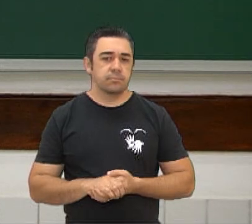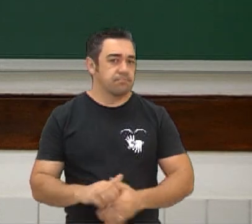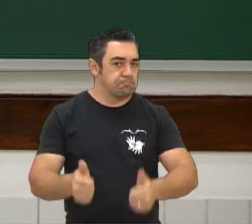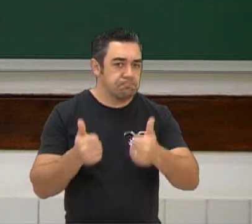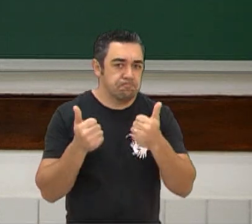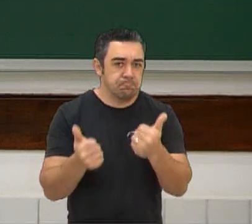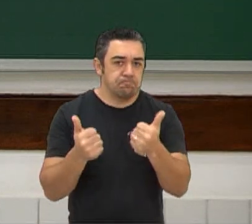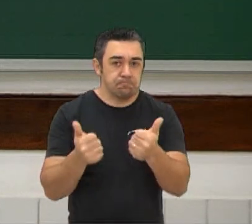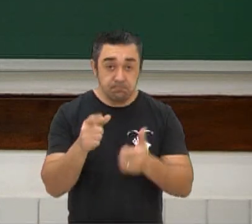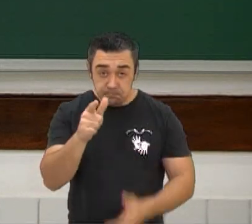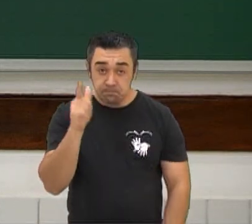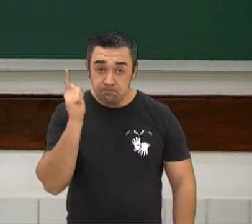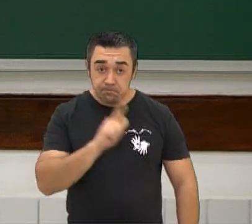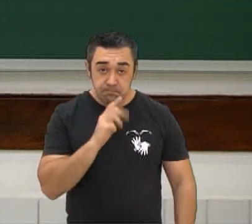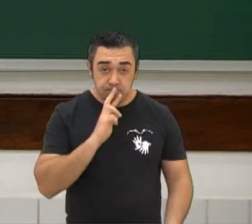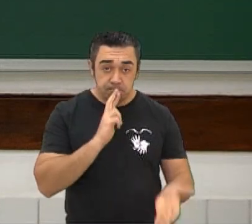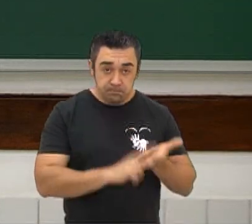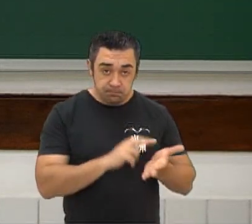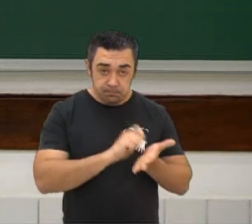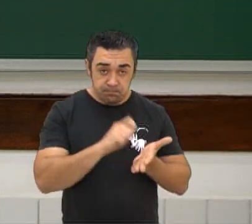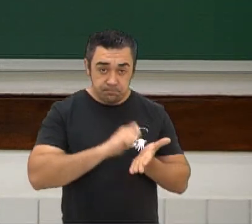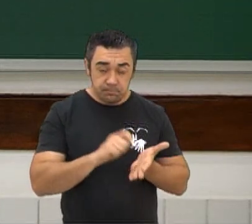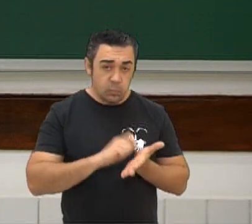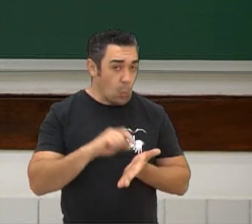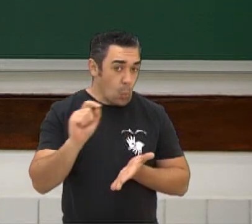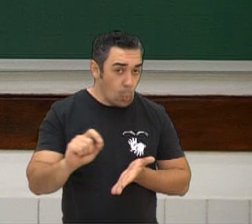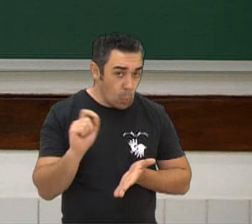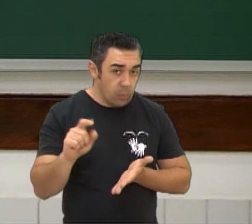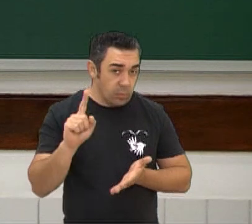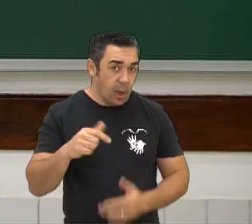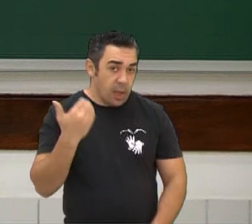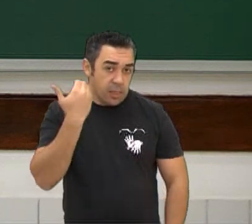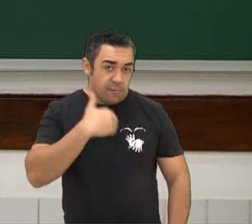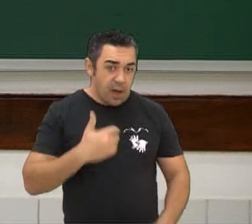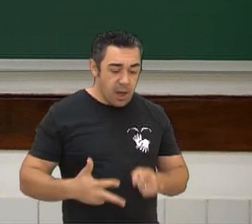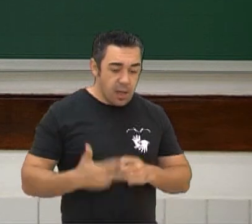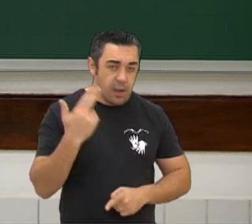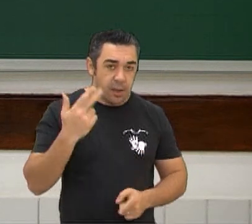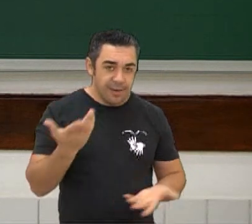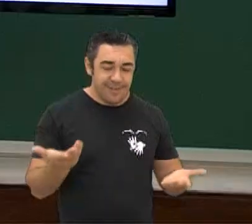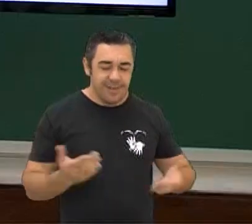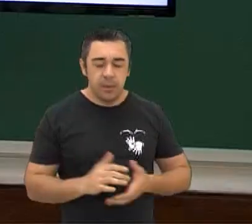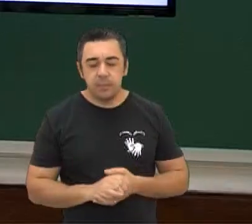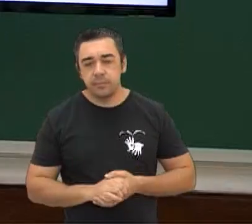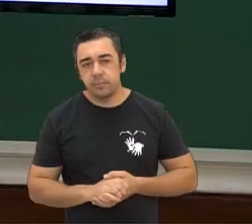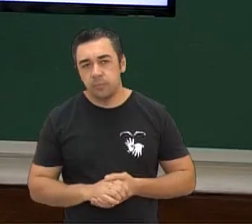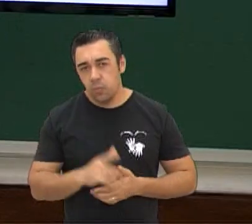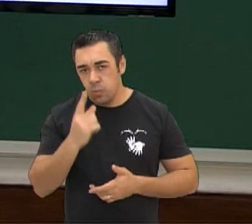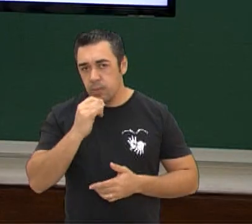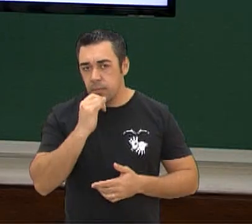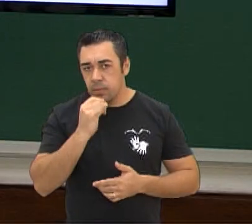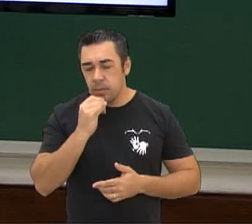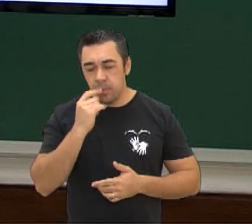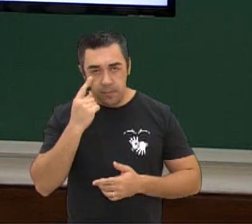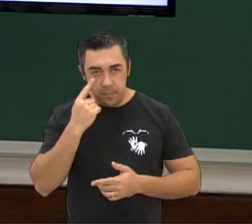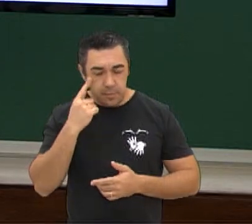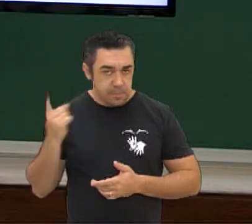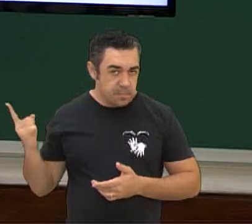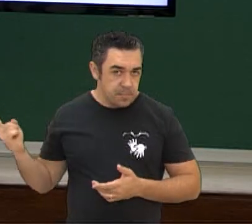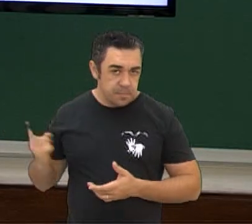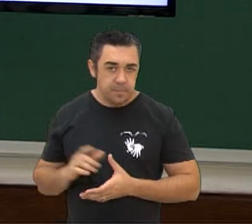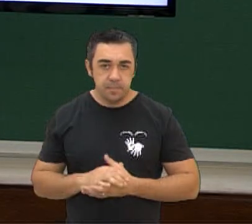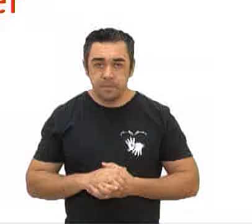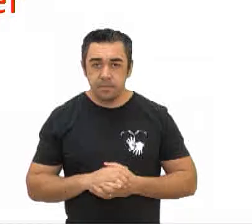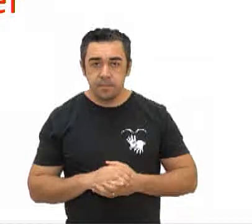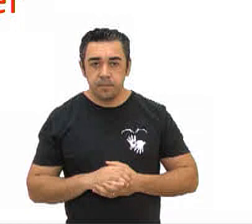Muito bem, conseguiu escrever aí o que é essa navalha de Ockham? Vamos ver um exemplo disso então?